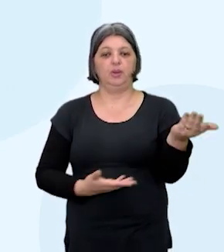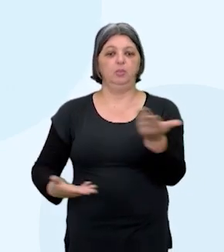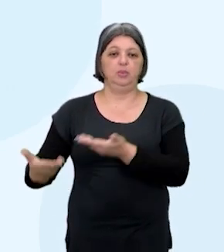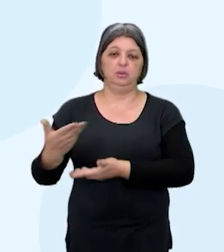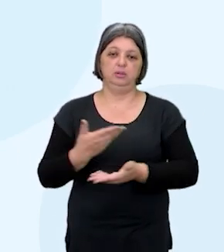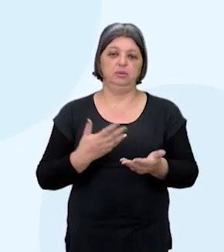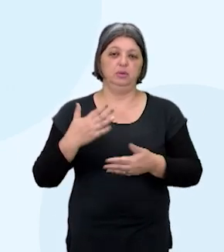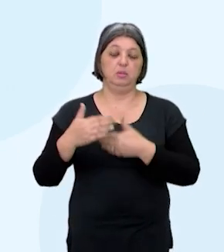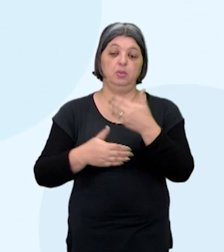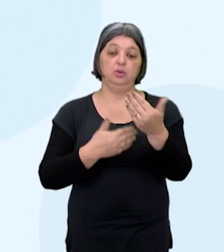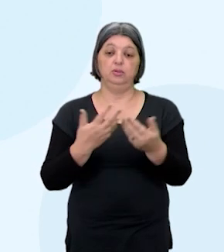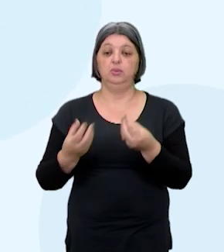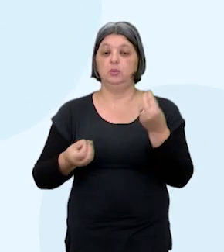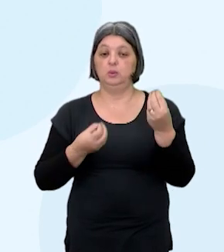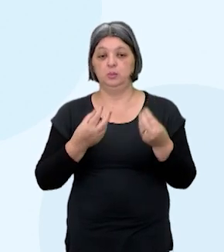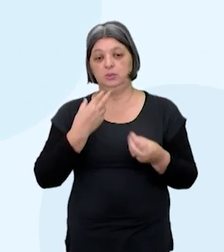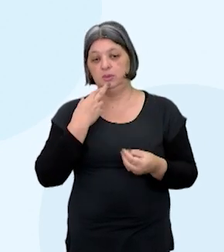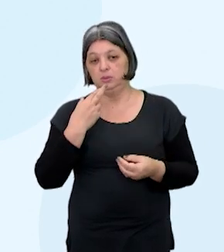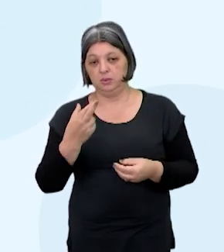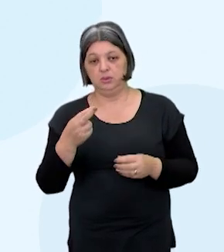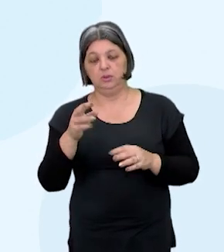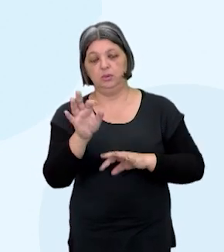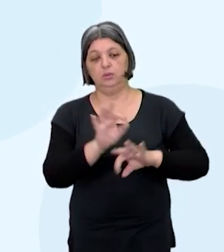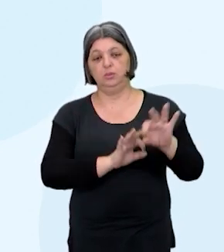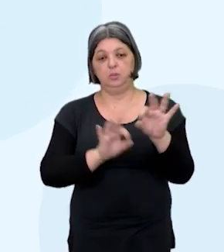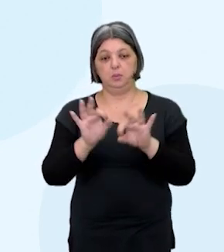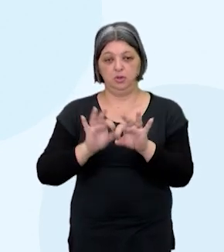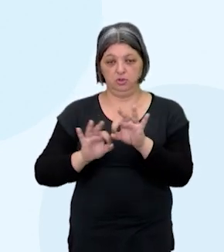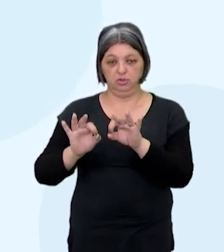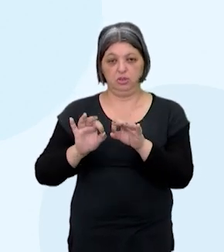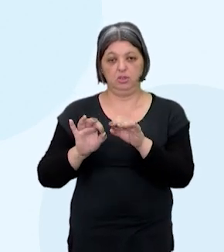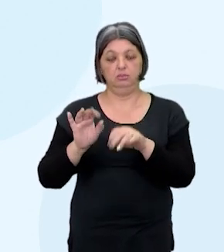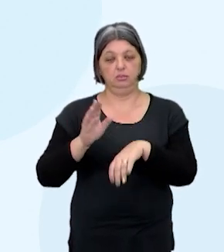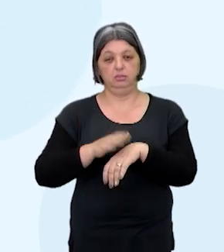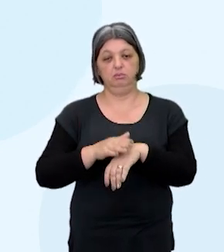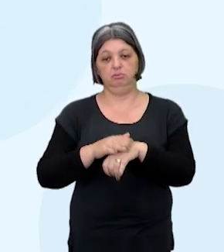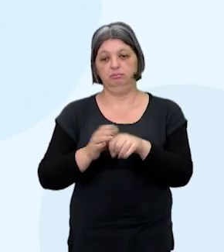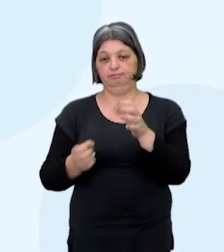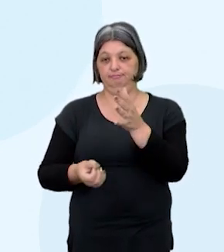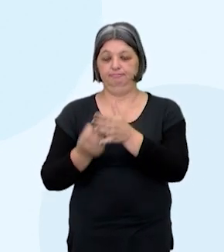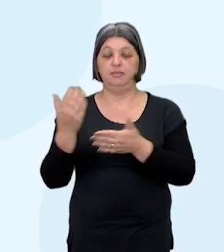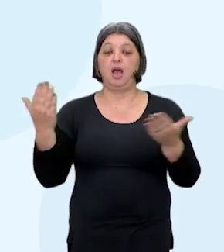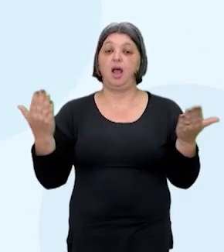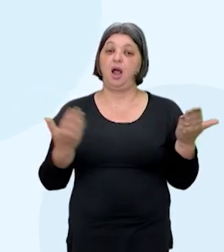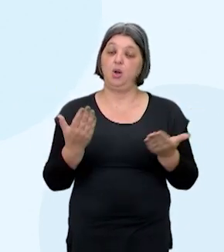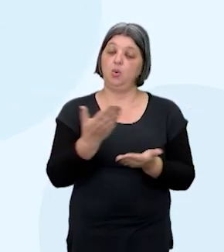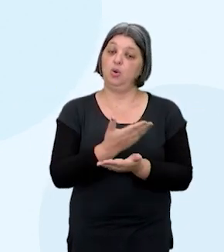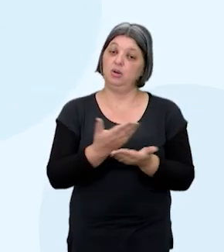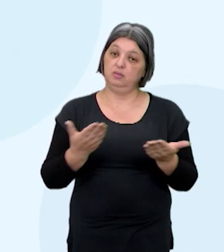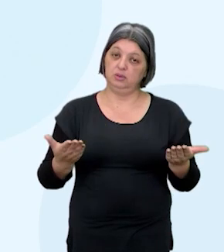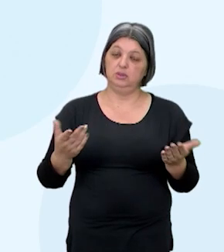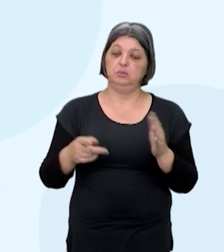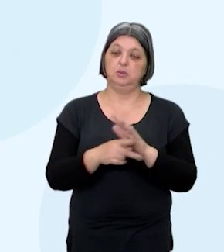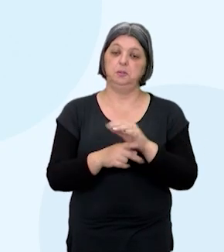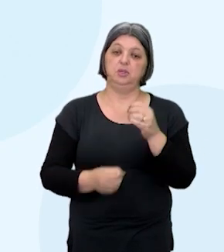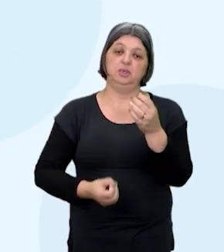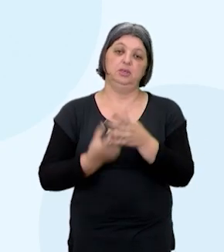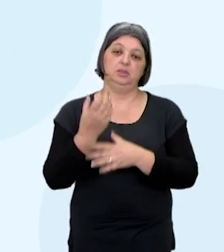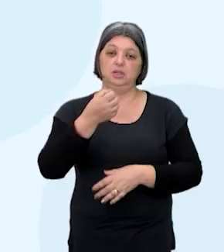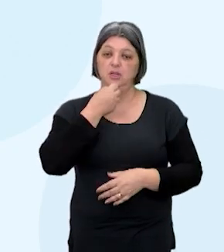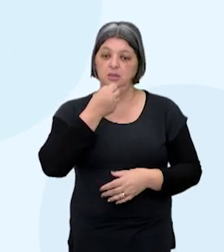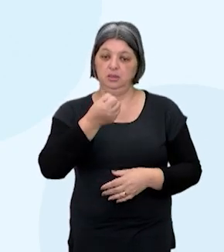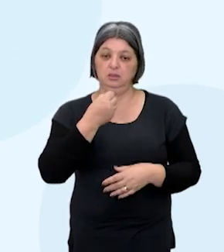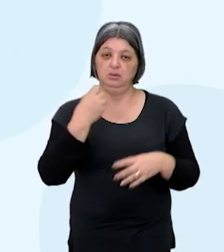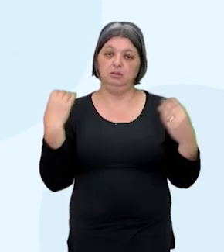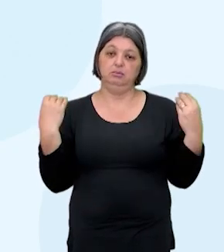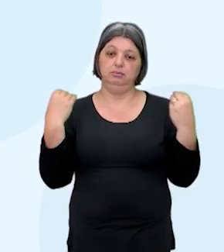compartilharam os processos e resultados do projeto realizado. Agora é a vez de vocês produzirem suas entrevistas e